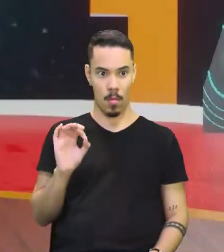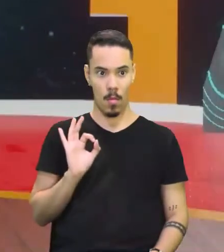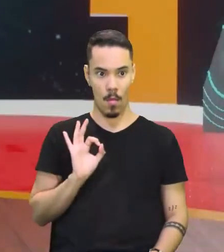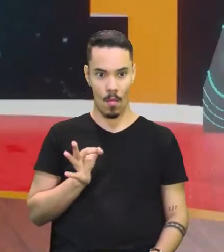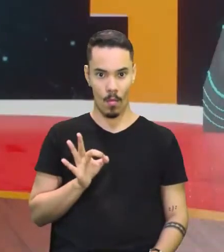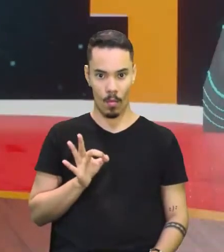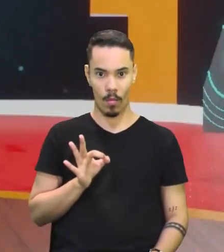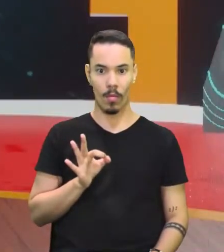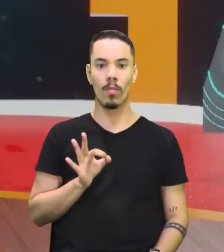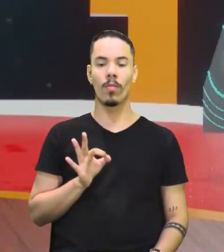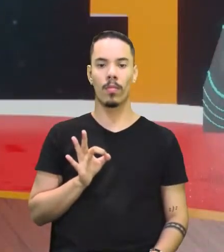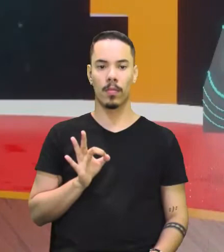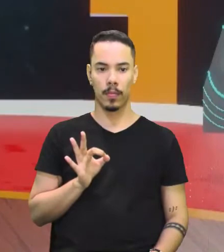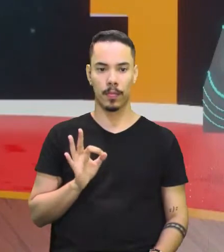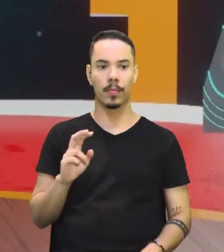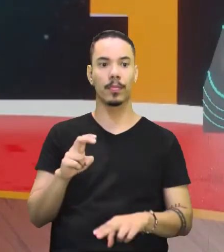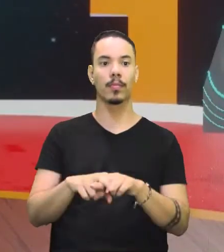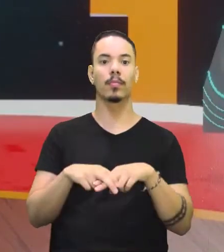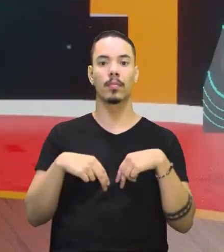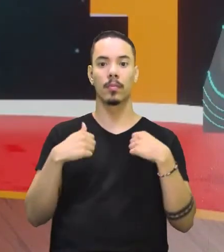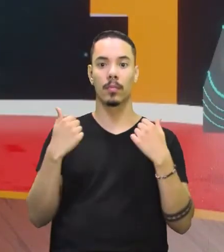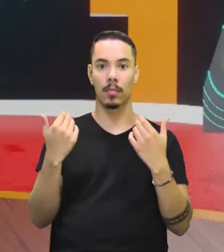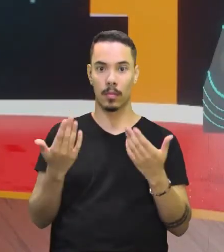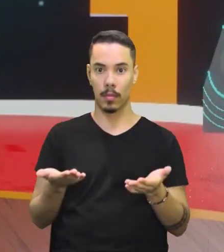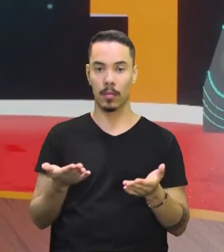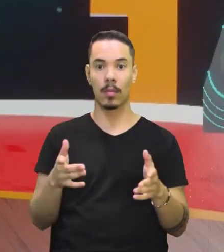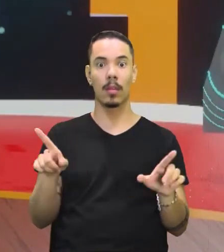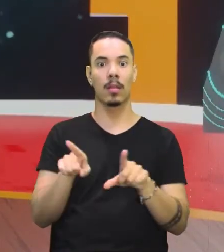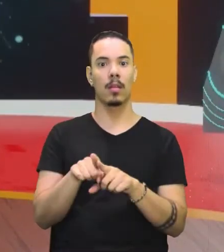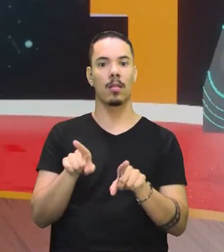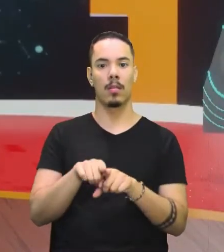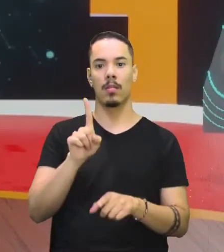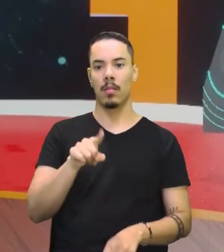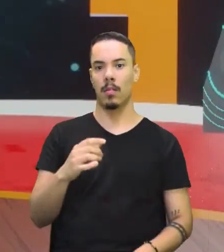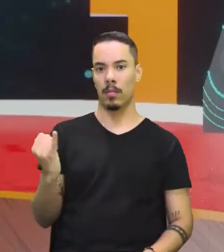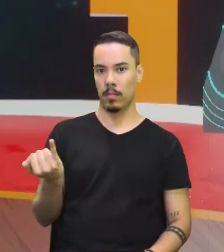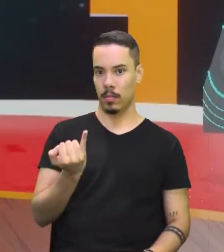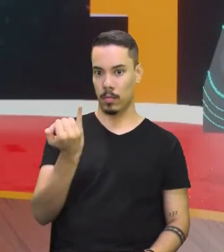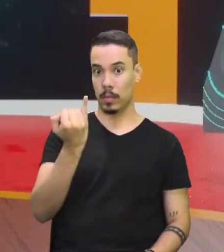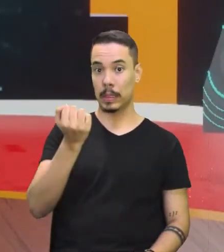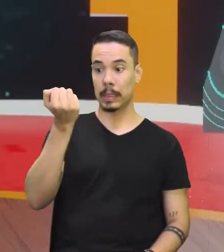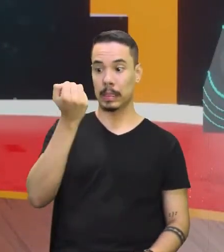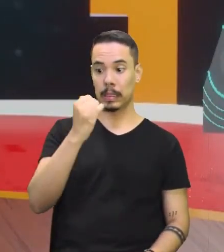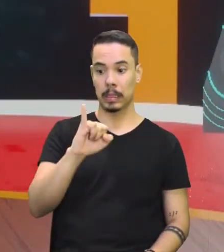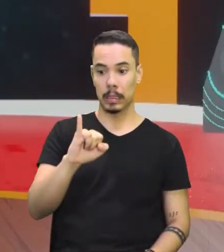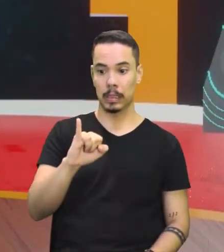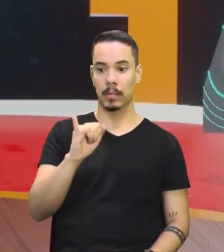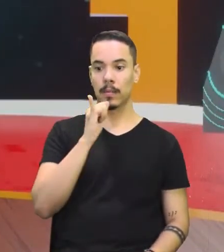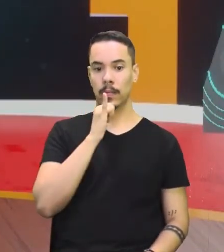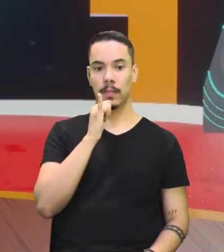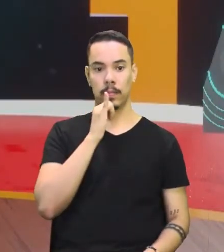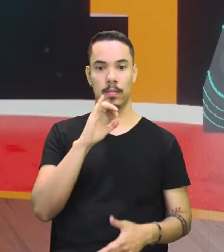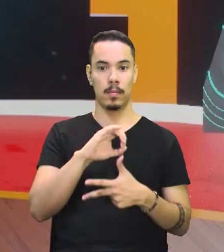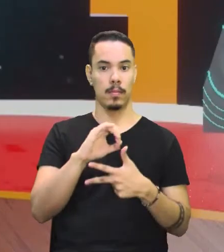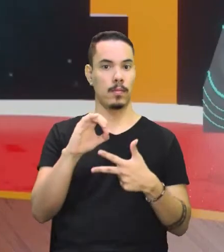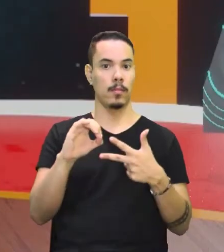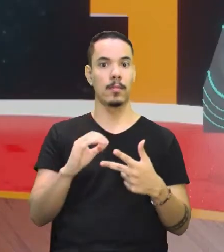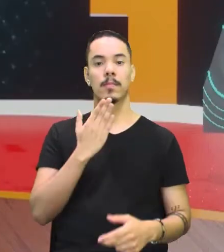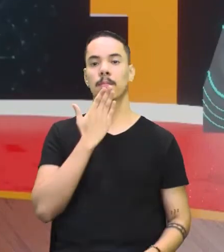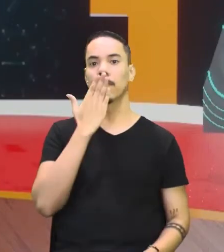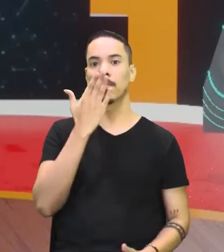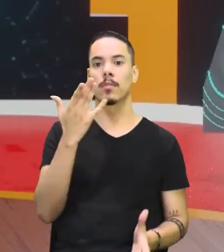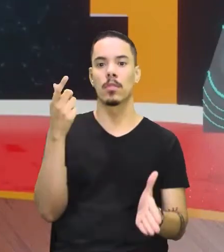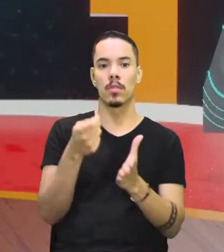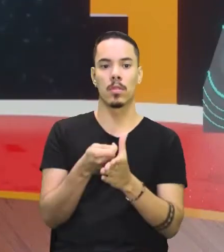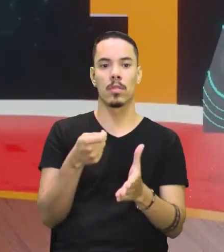resto é 0. Então, né, aí é um detalhe importante. Se por um acaso o Enem vier a cobrar alguma coisa